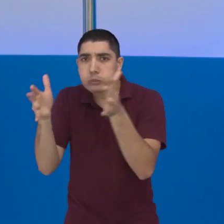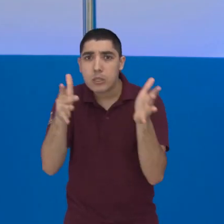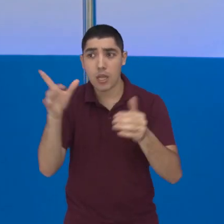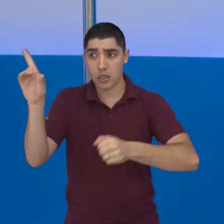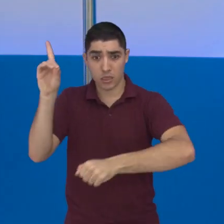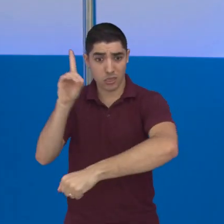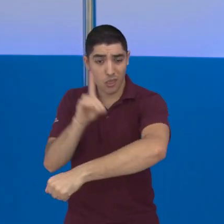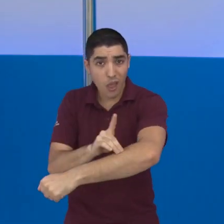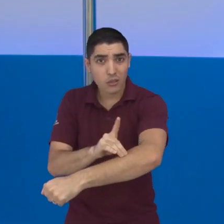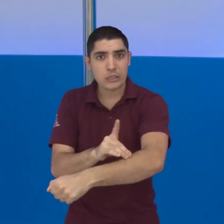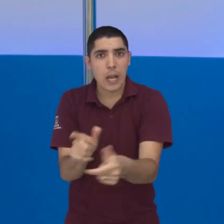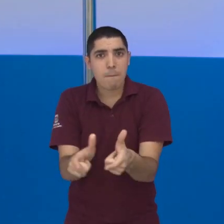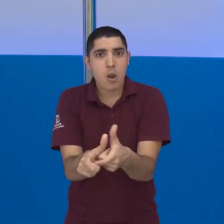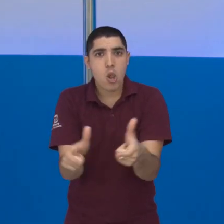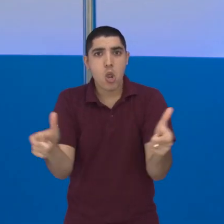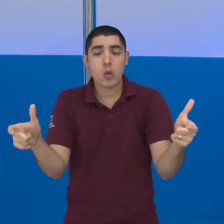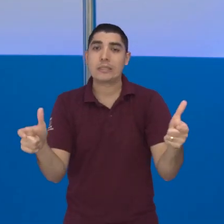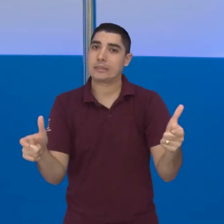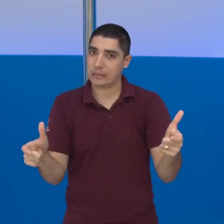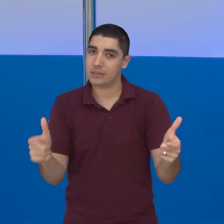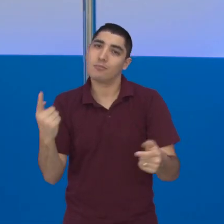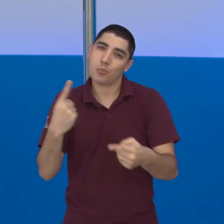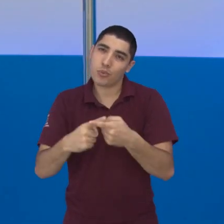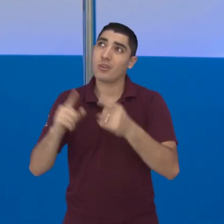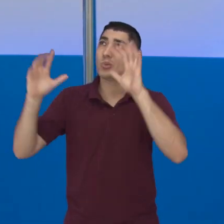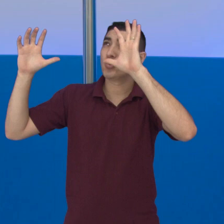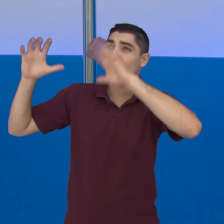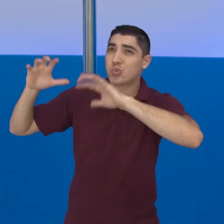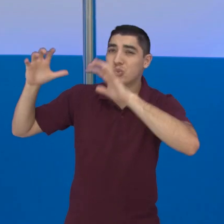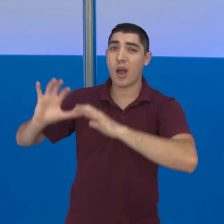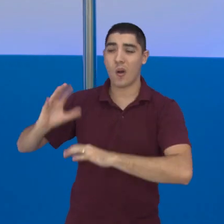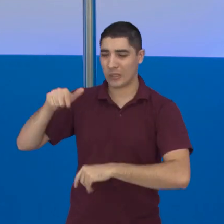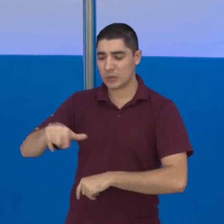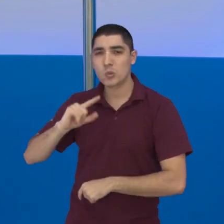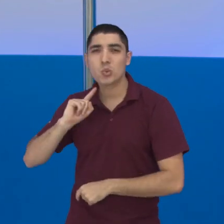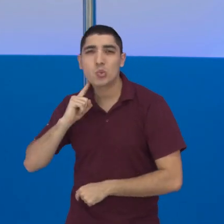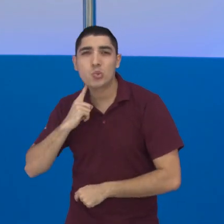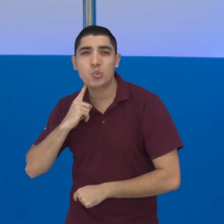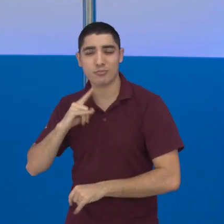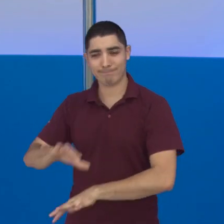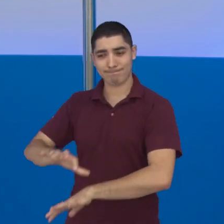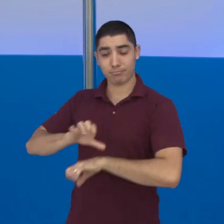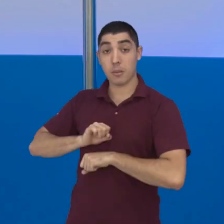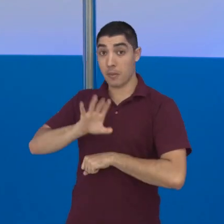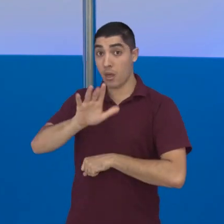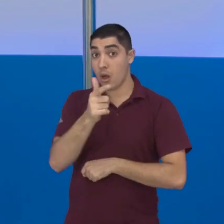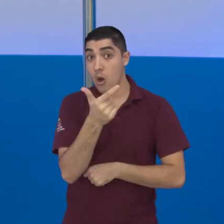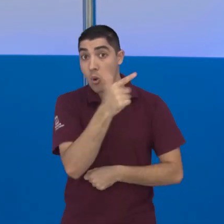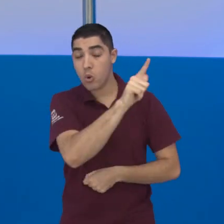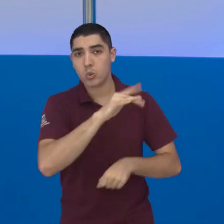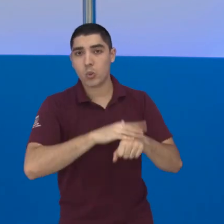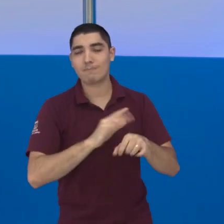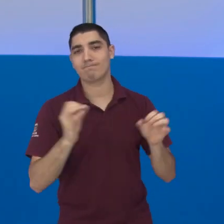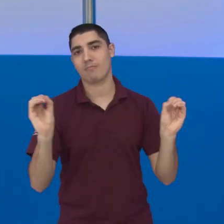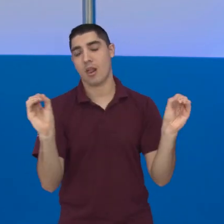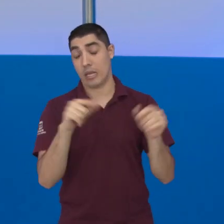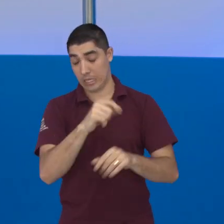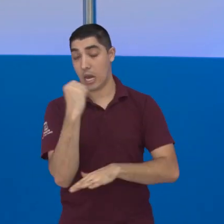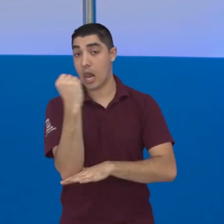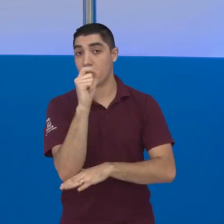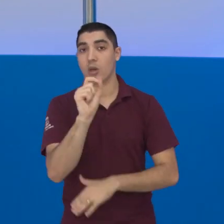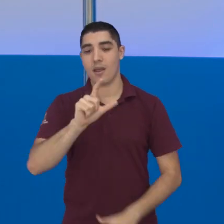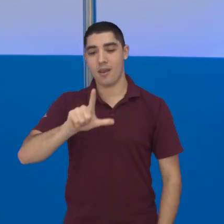dengue né a gente sabe que essa época de chuva colabora para isso mas as chuvas também são um alerta para outra doença grave a letos